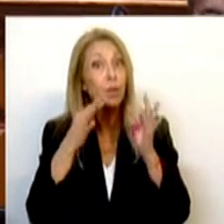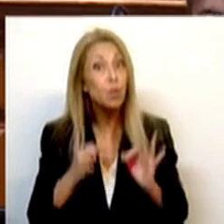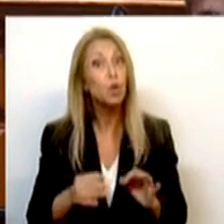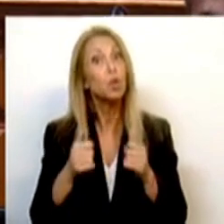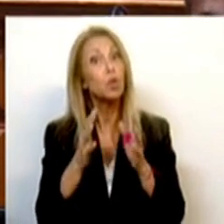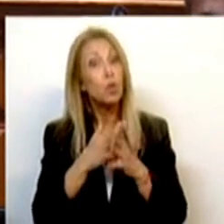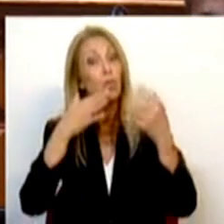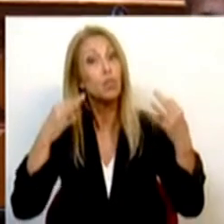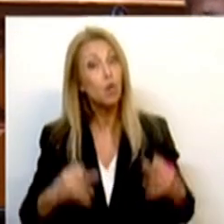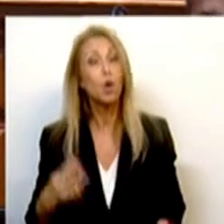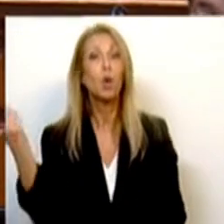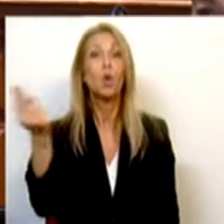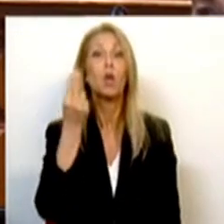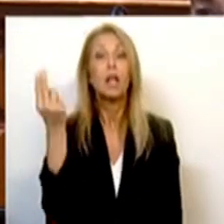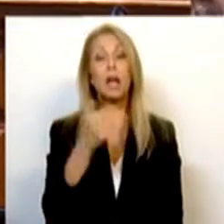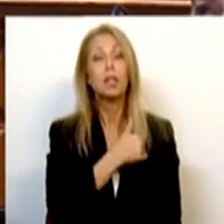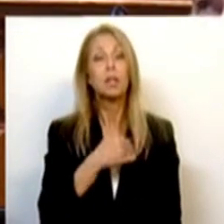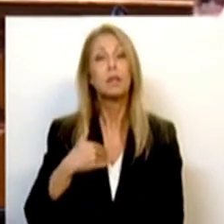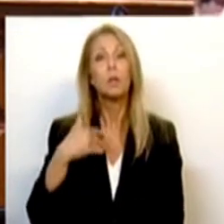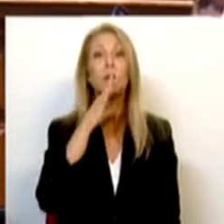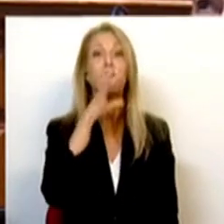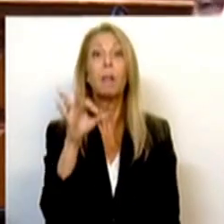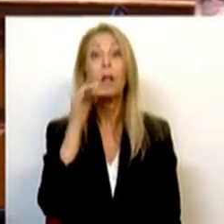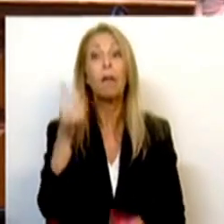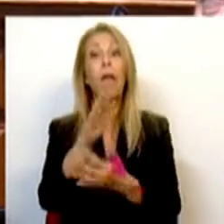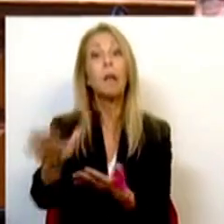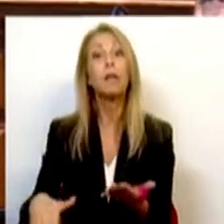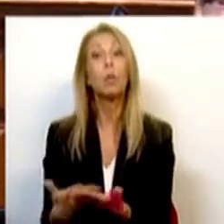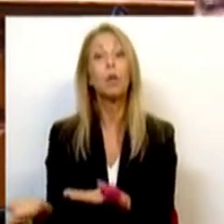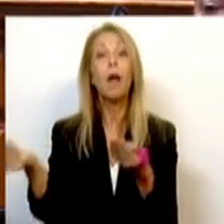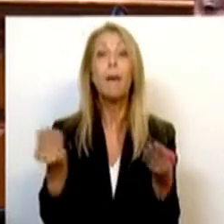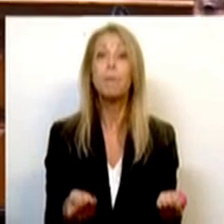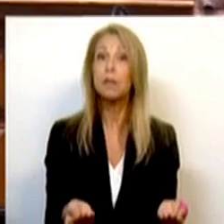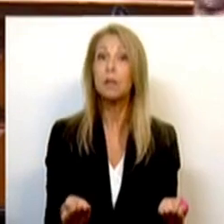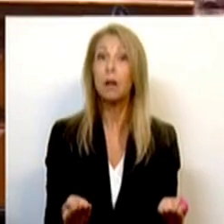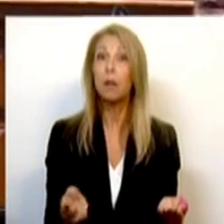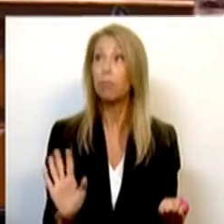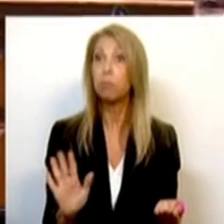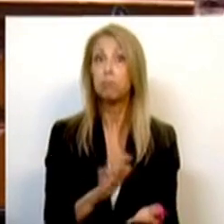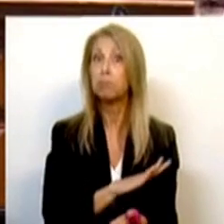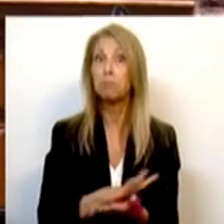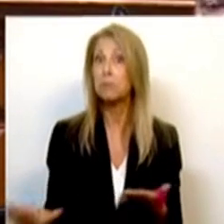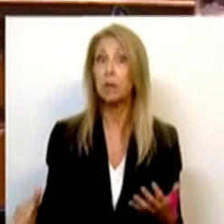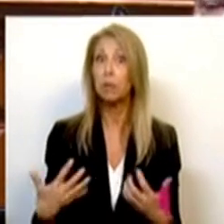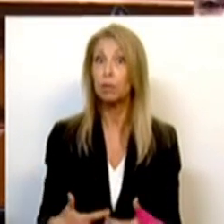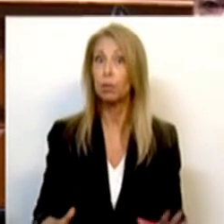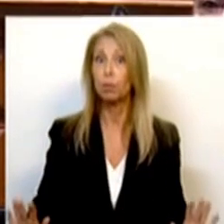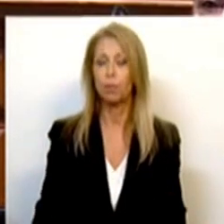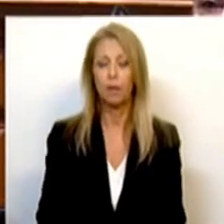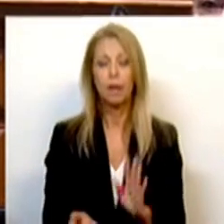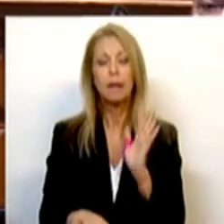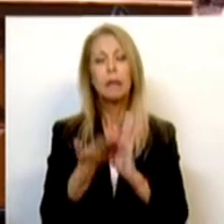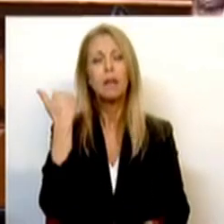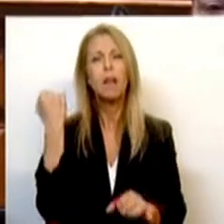todas as unidades de saúde familiares que se candidataram, isto sem reservas. Retiramos também